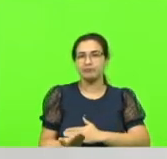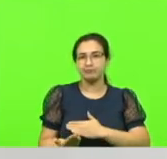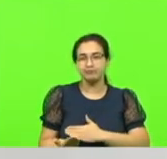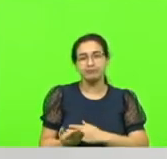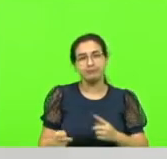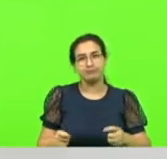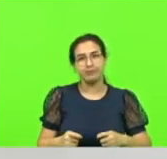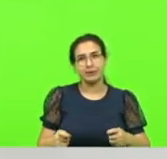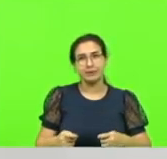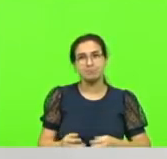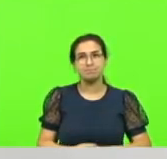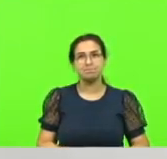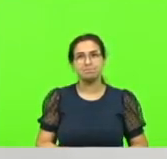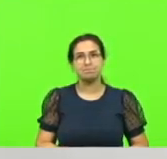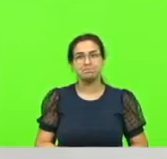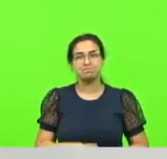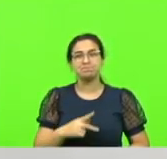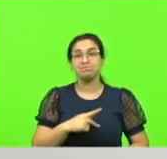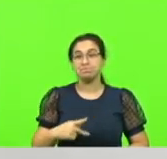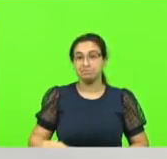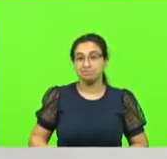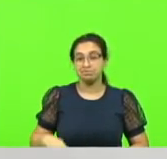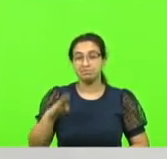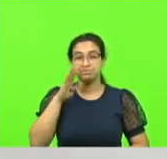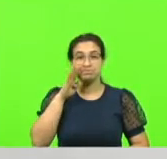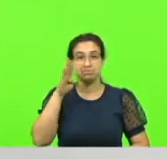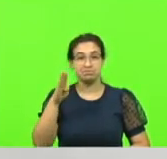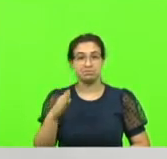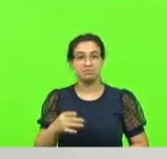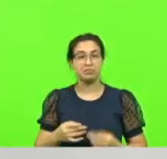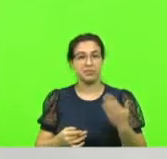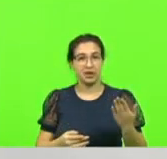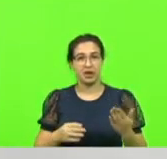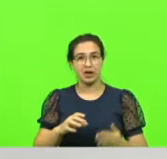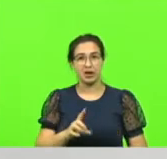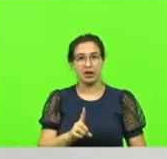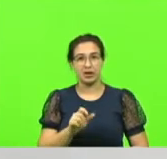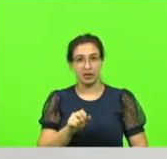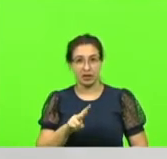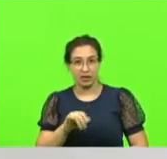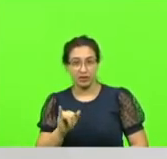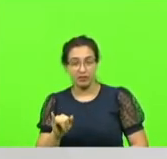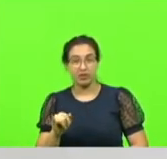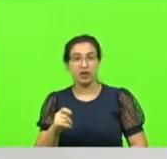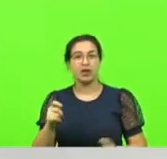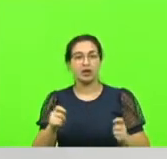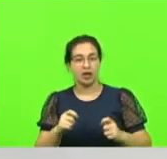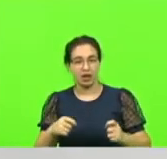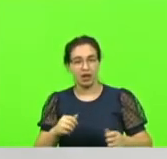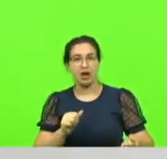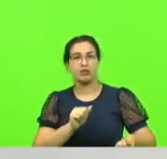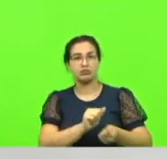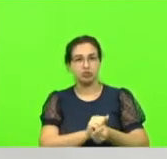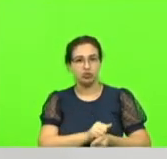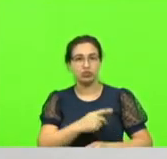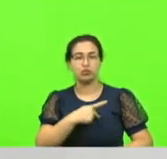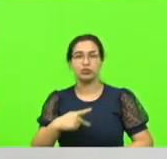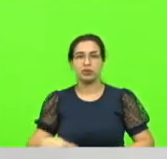O presidente Bolsonaro e ele, o Davi Alcolumbre, que tive a oportunidade de estar com ele várias vezes, como presidente da